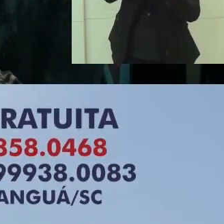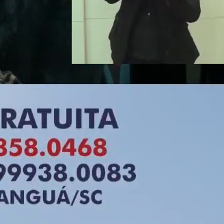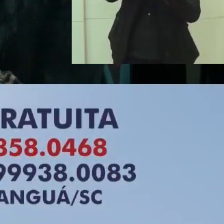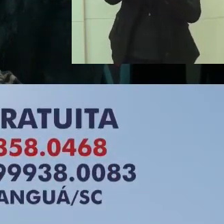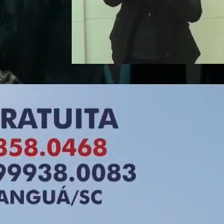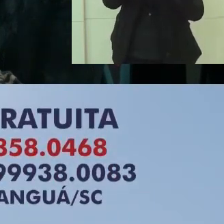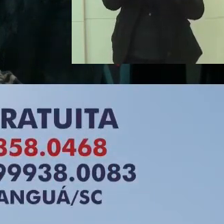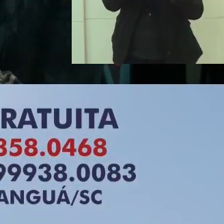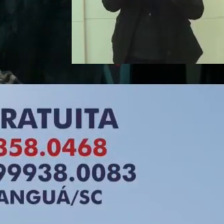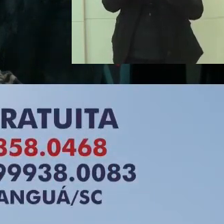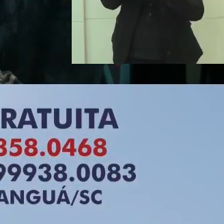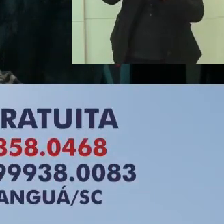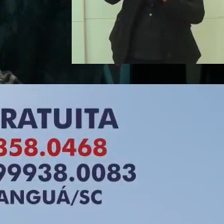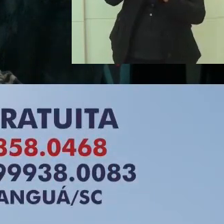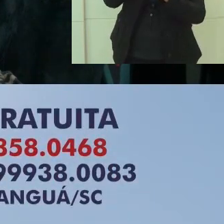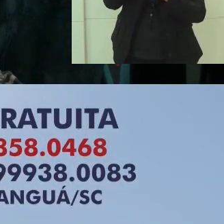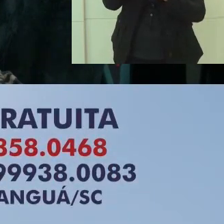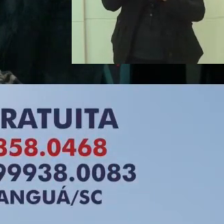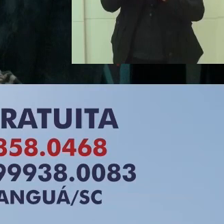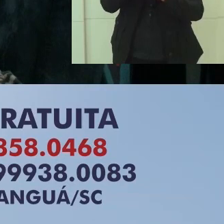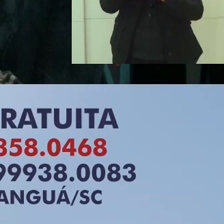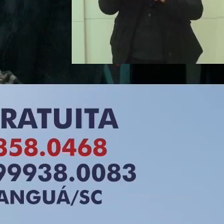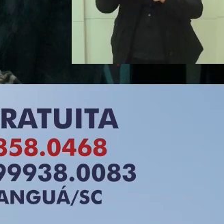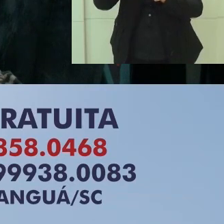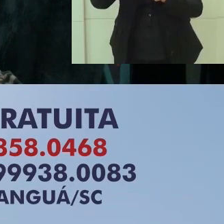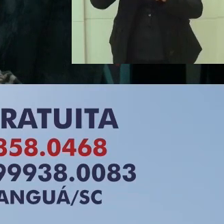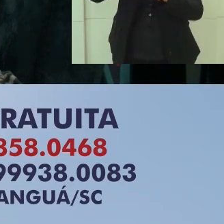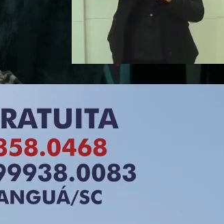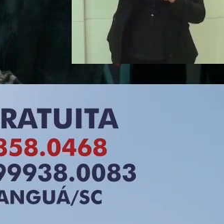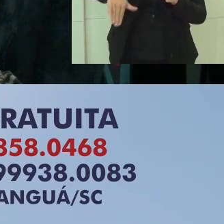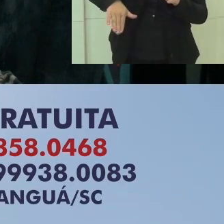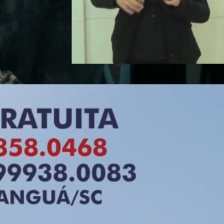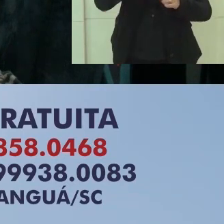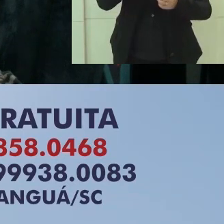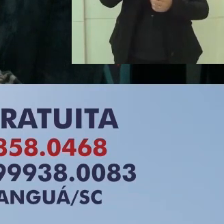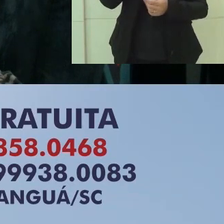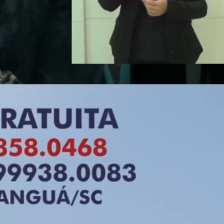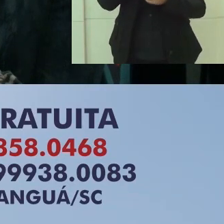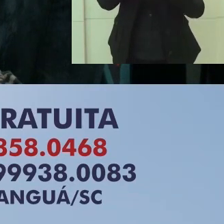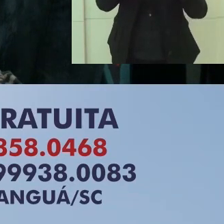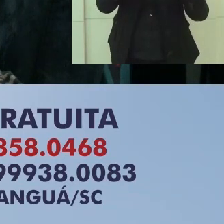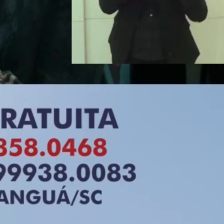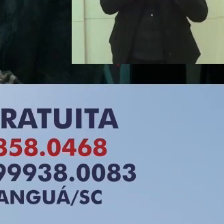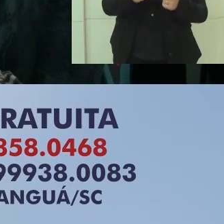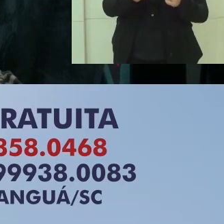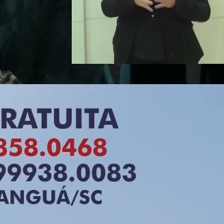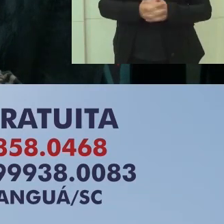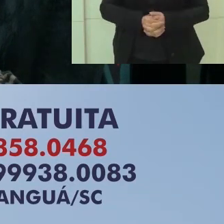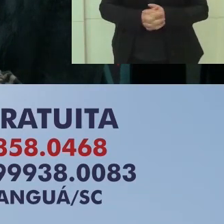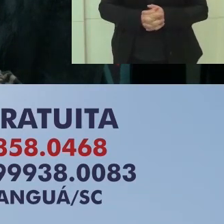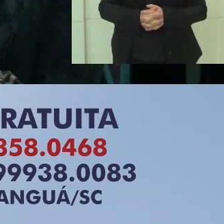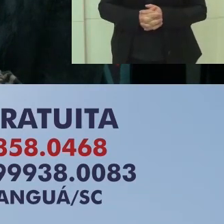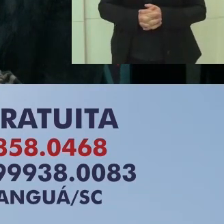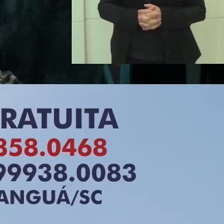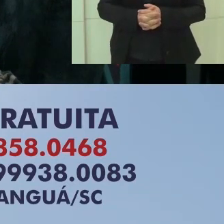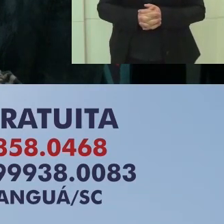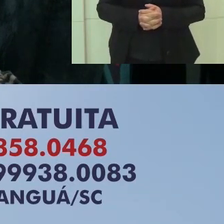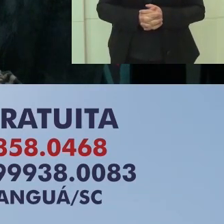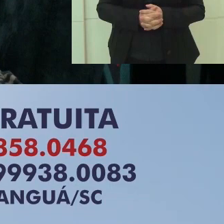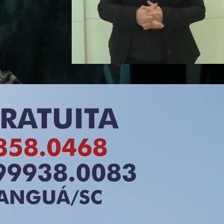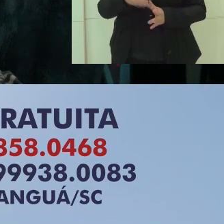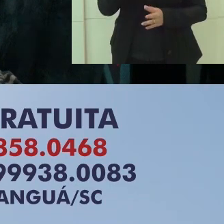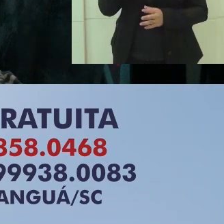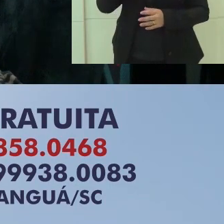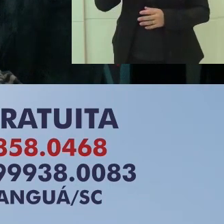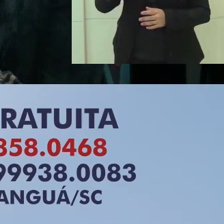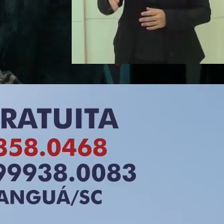e já fica aí de olho nas promoções aí, nas promoções do Gabriel, que são bem boas,